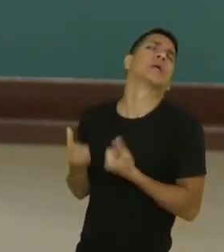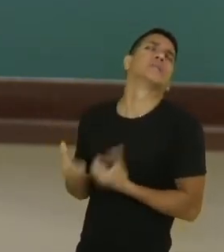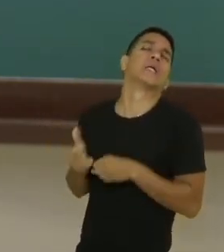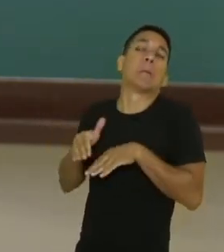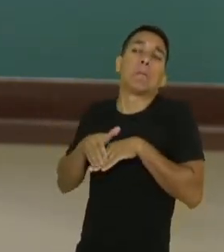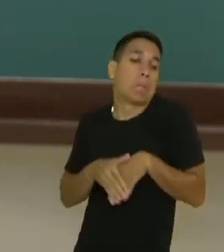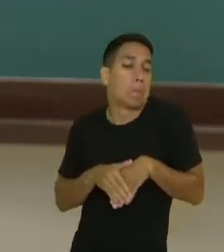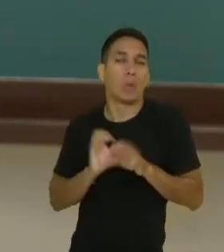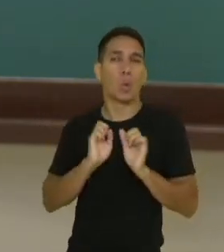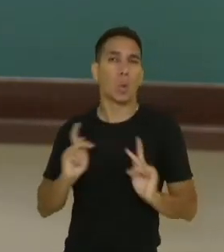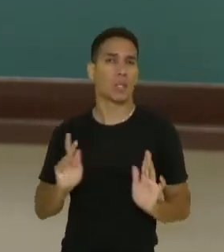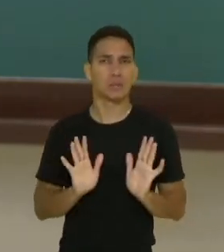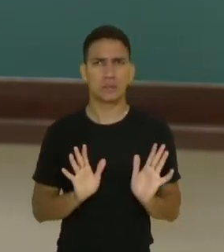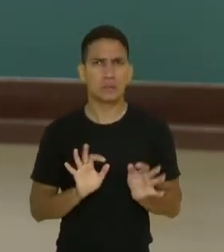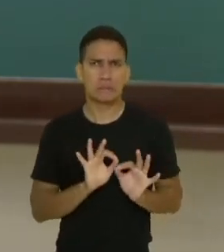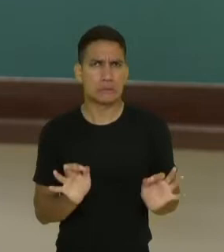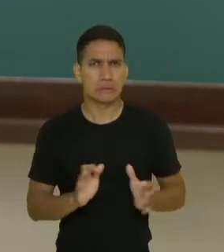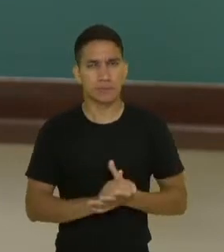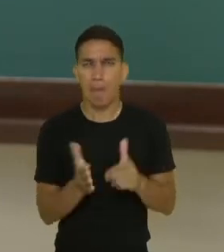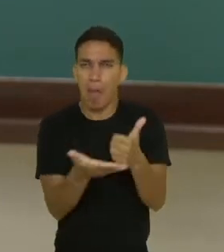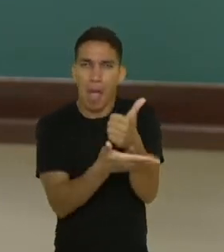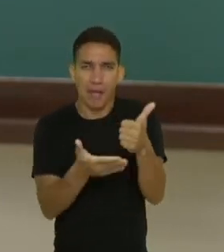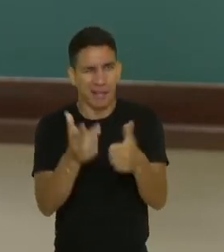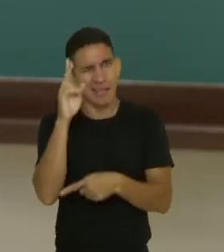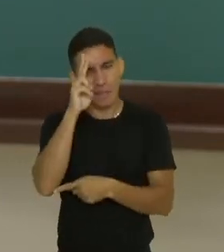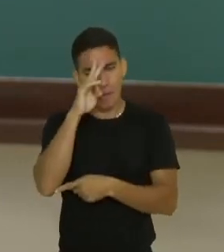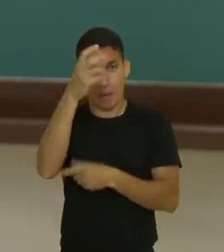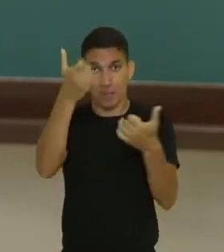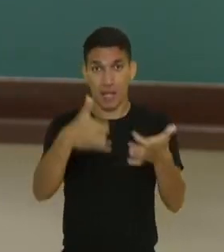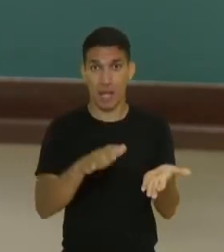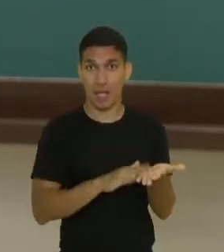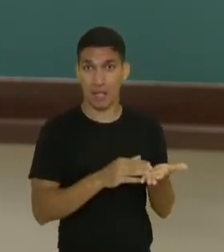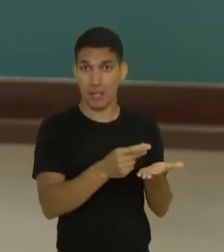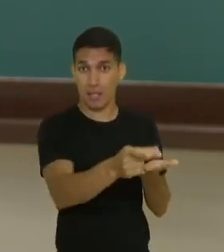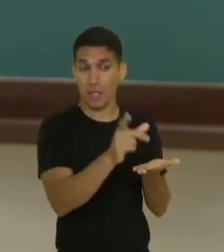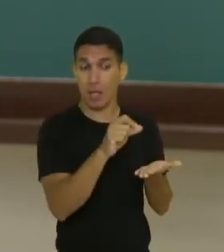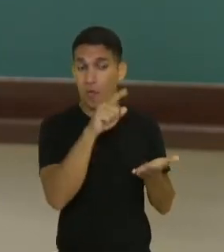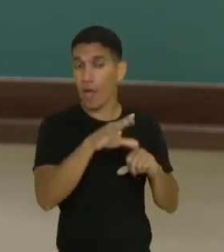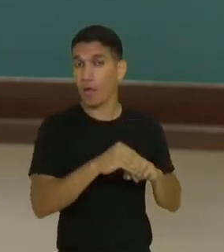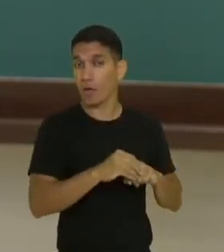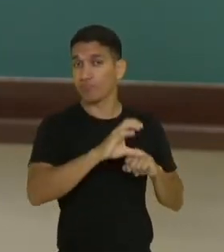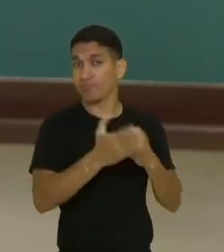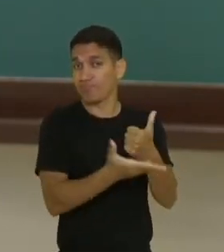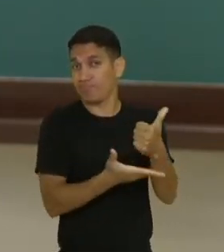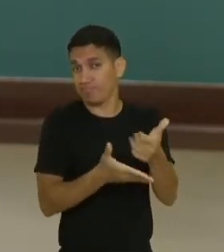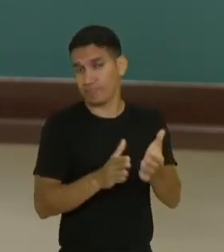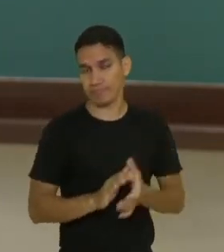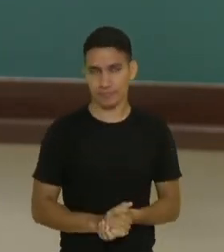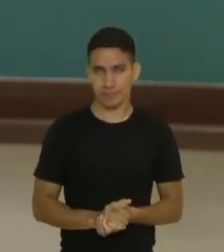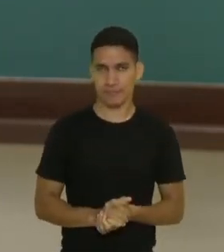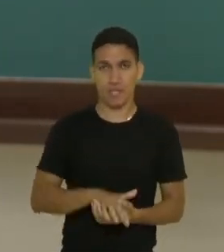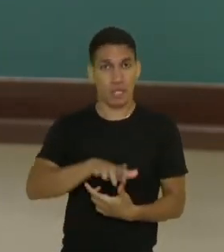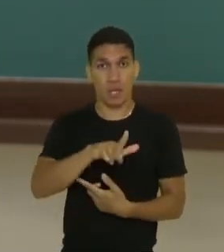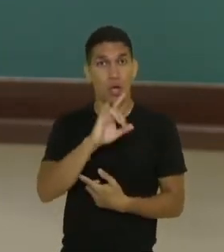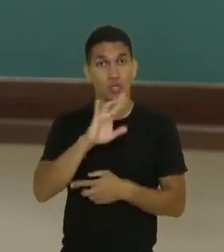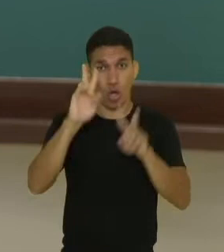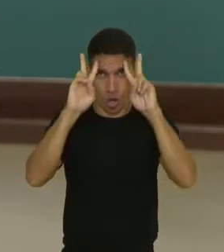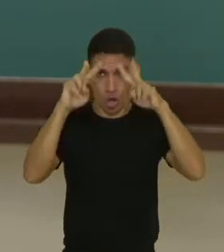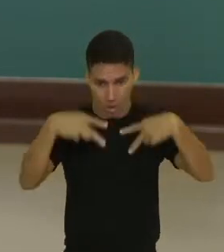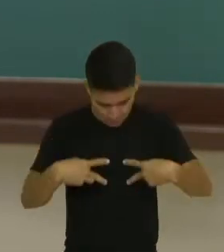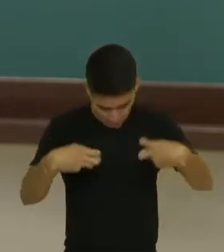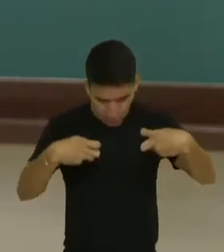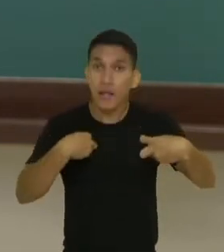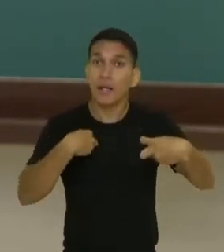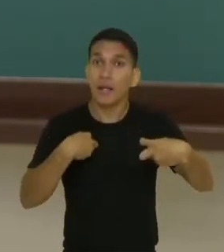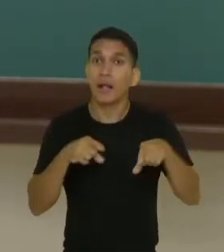maneira superficial. Lembra que eu estava falando que o senso comum é esse conhecimento superficial, né? Não só olhar para mim, mas